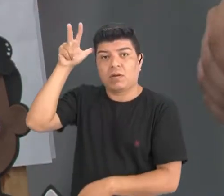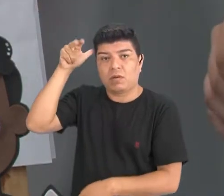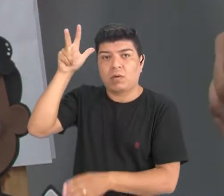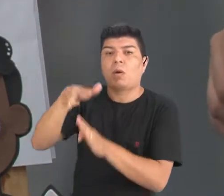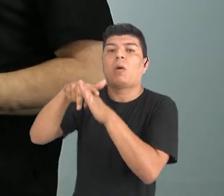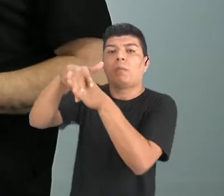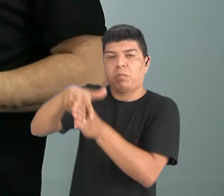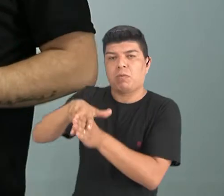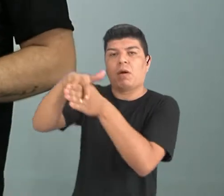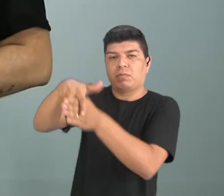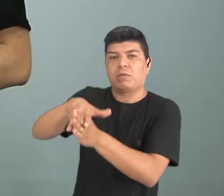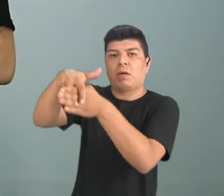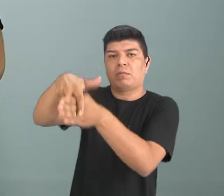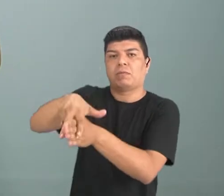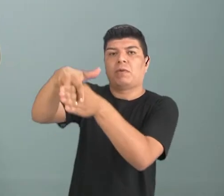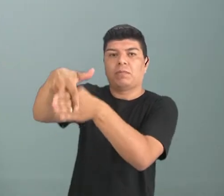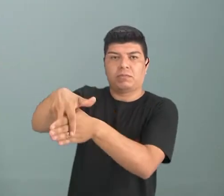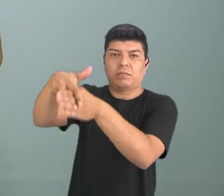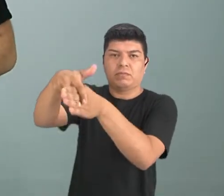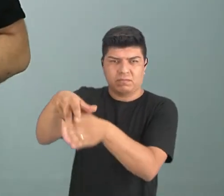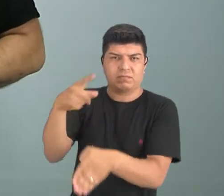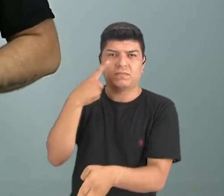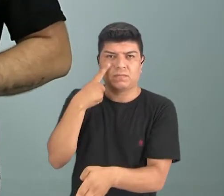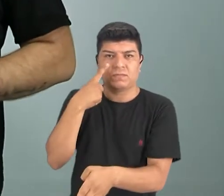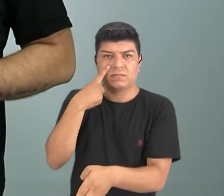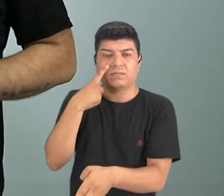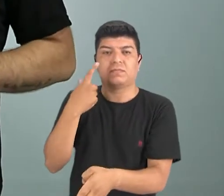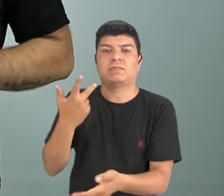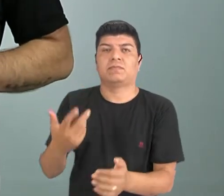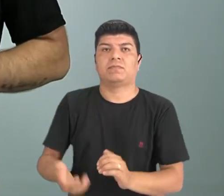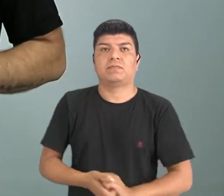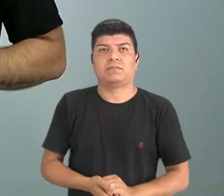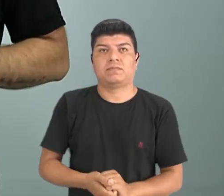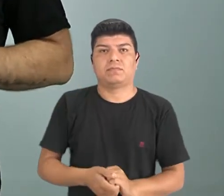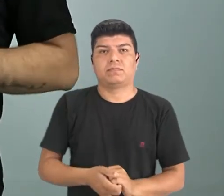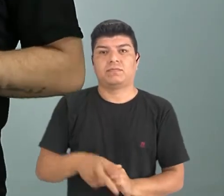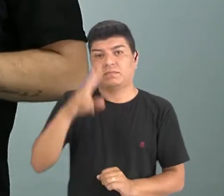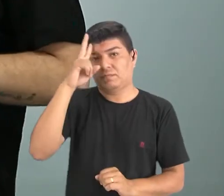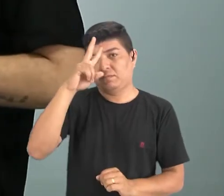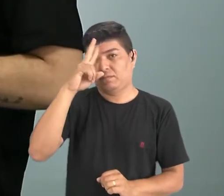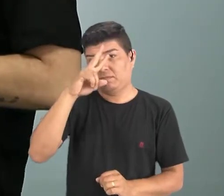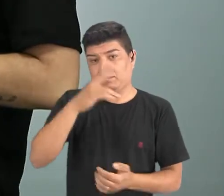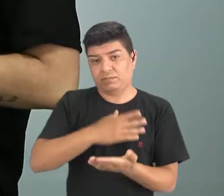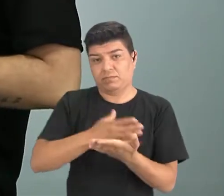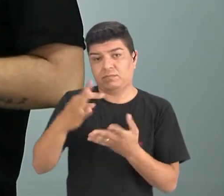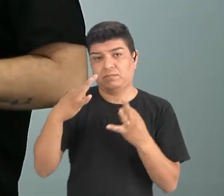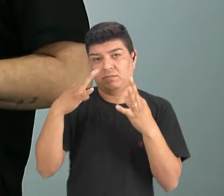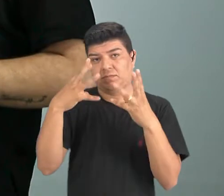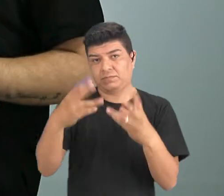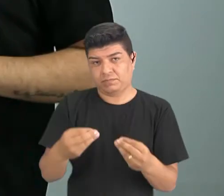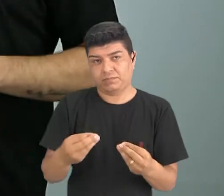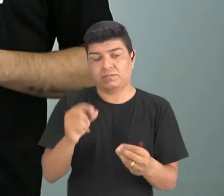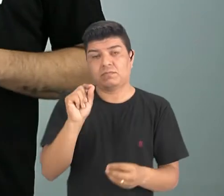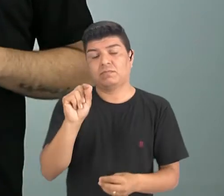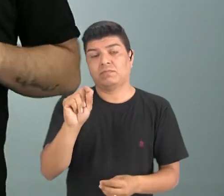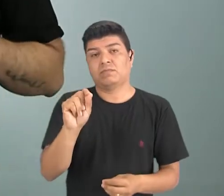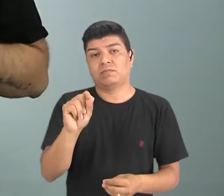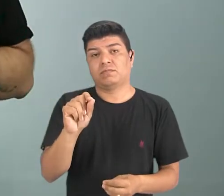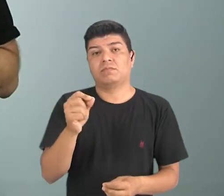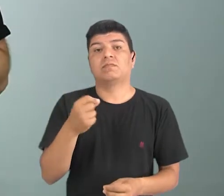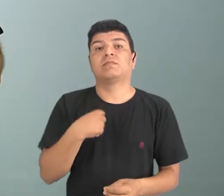a galope. Vocês observaram bem direitinho a história no início de tudo? Então ele era o quê? Ele